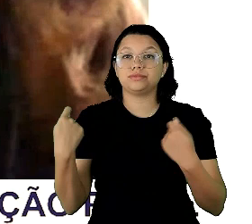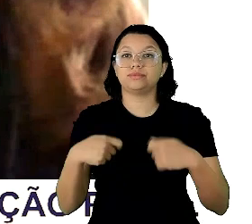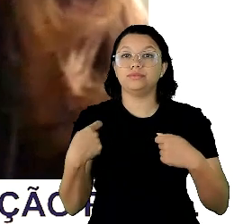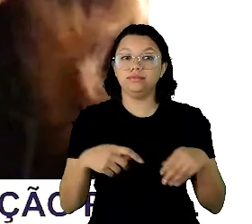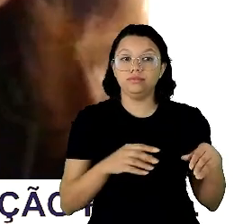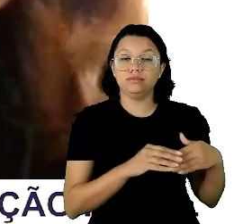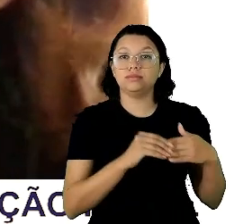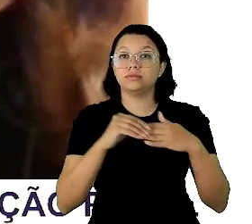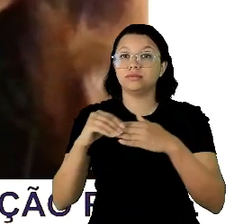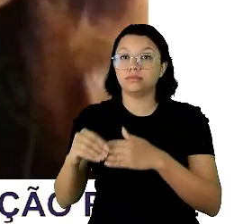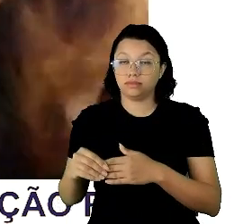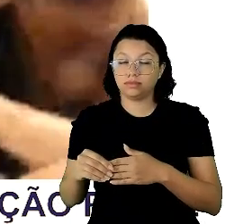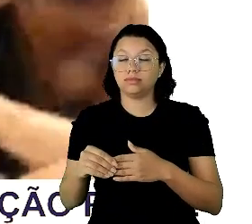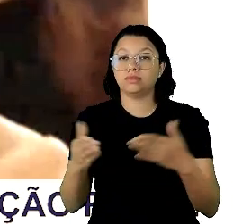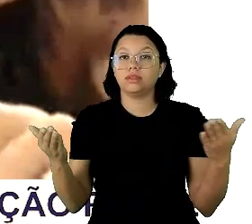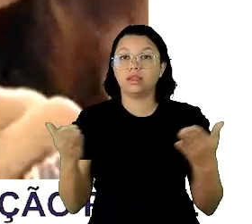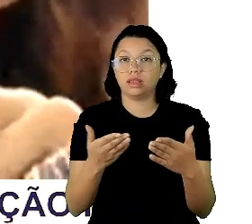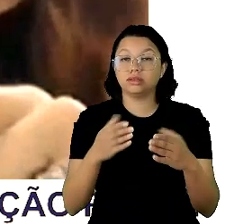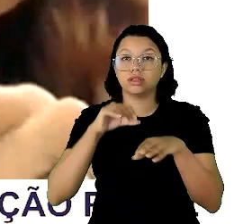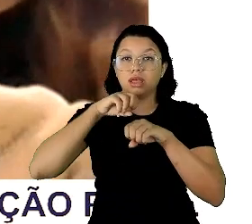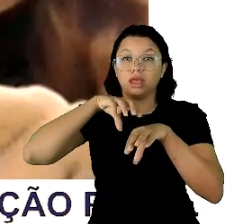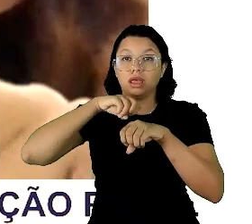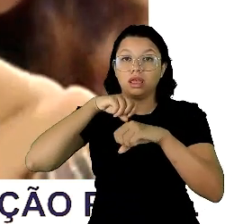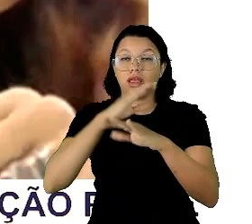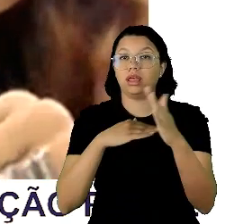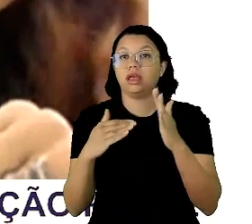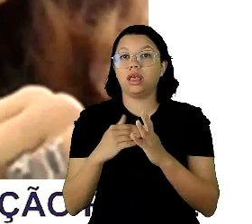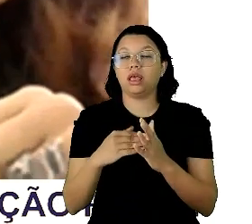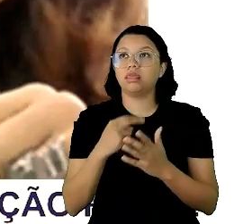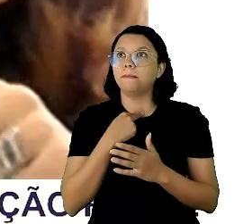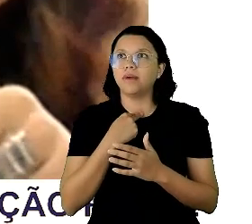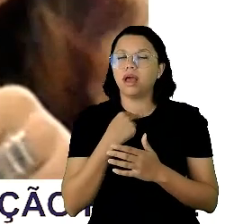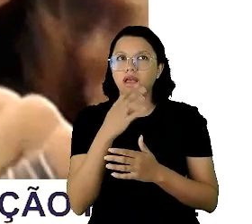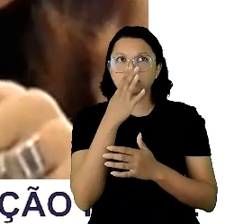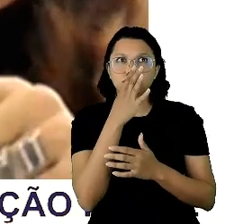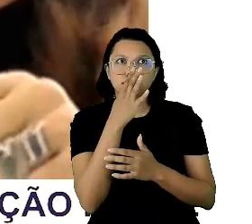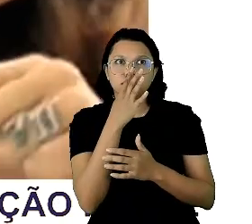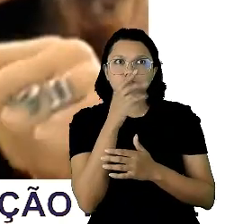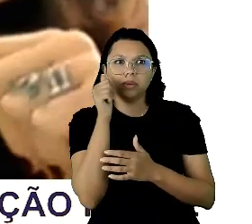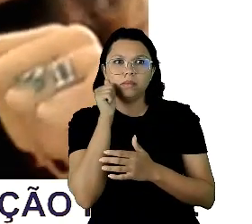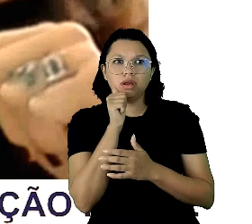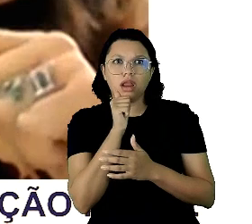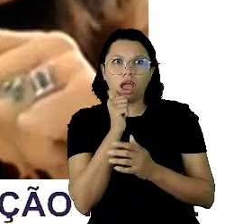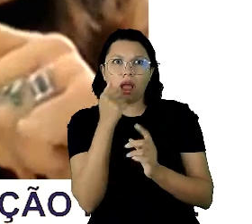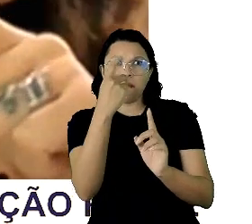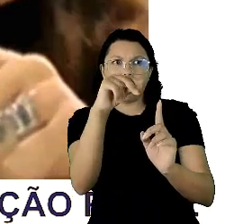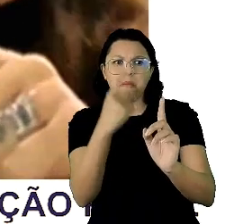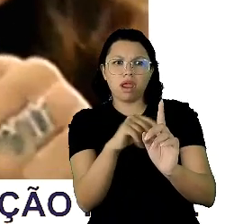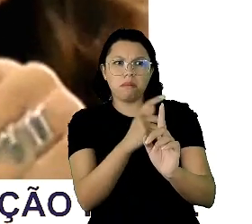essa educação do todo. A gente não pode assistir uma mulher sendo atacada,